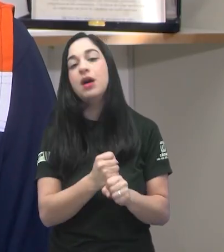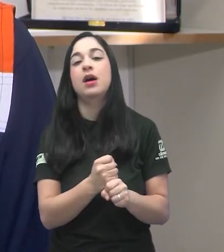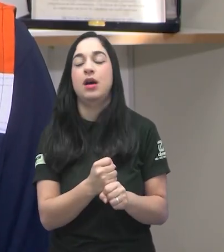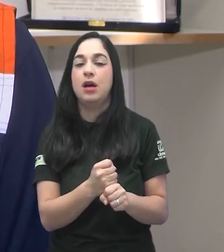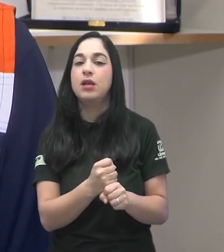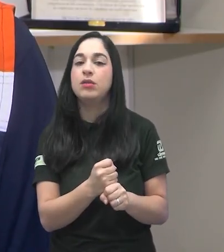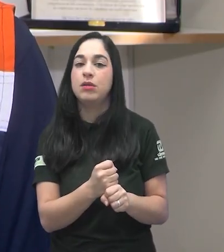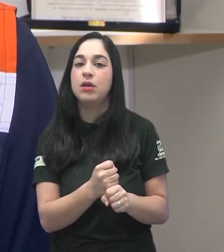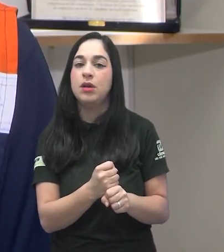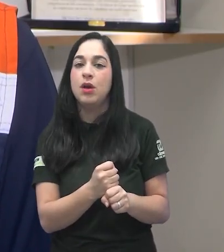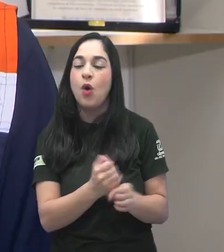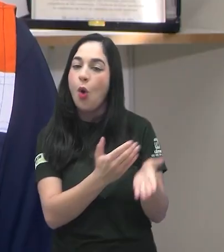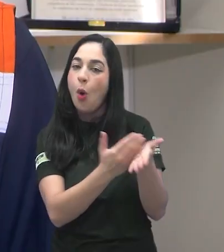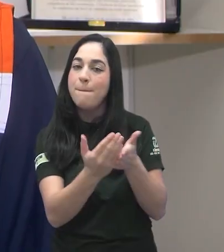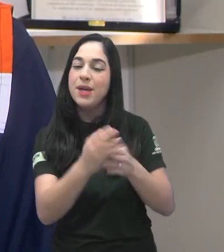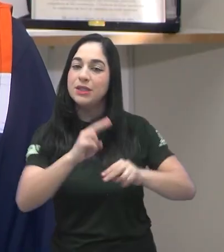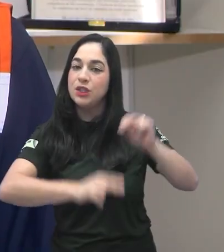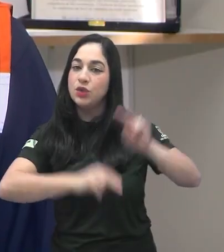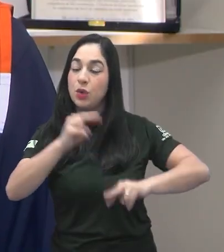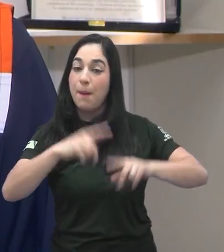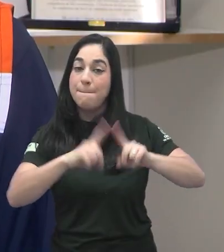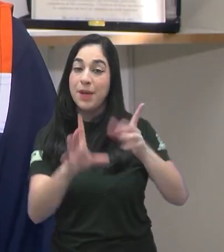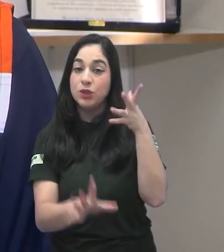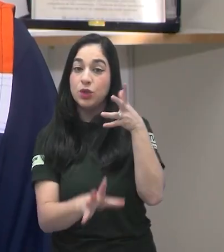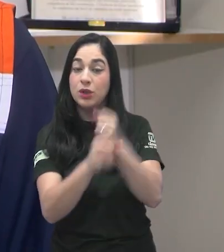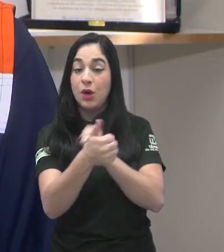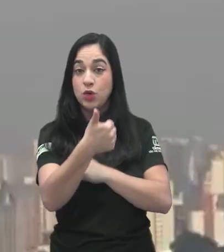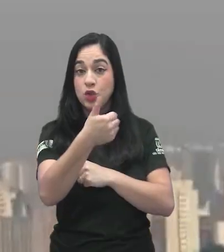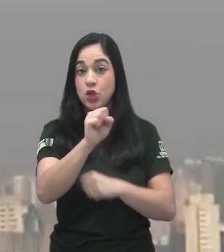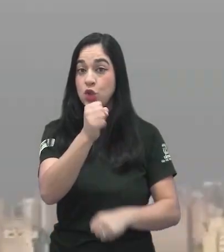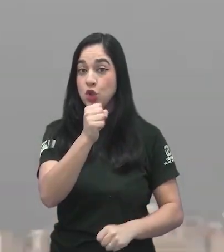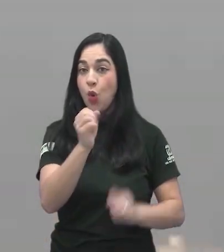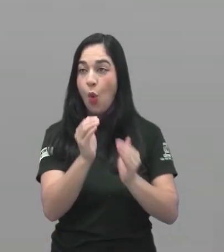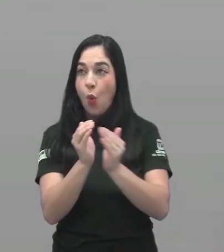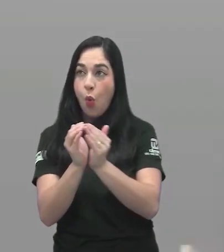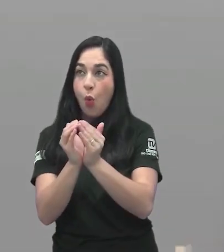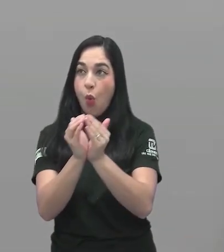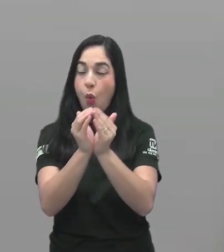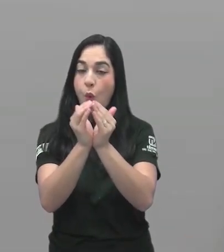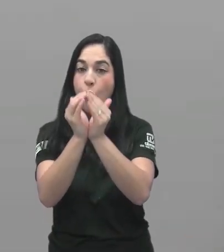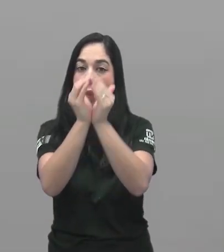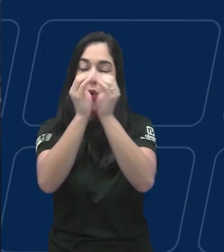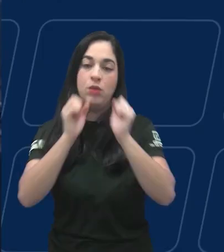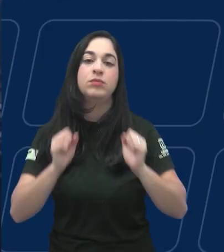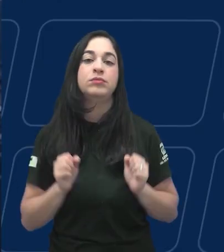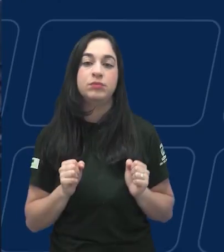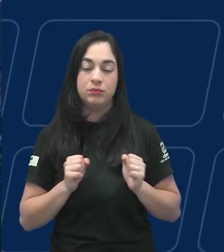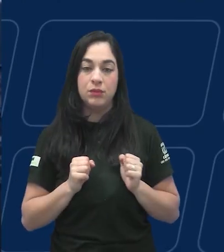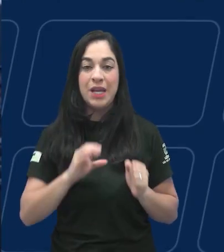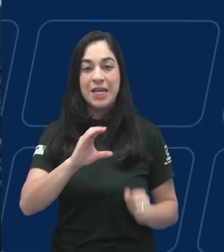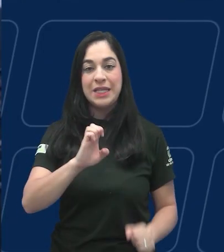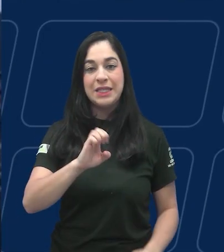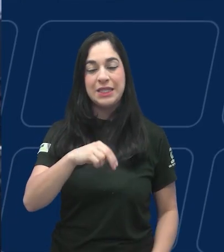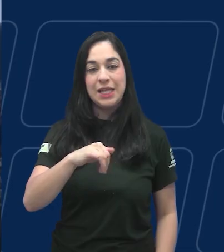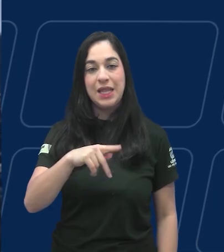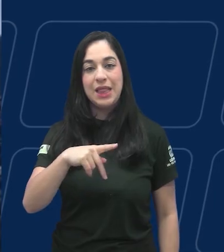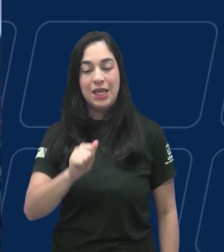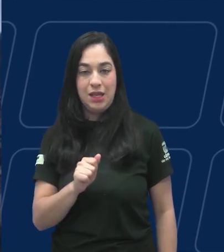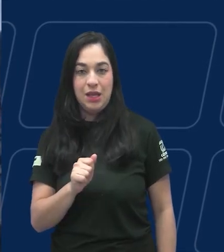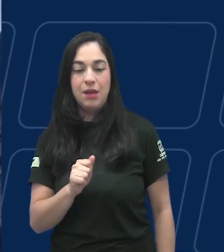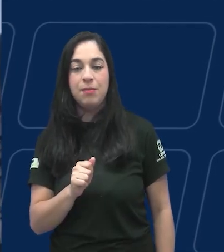de junho. Só que nós já alcançamos 18 ocorrências. E o problema é nacional. Segundo o CENIPA,